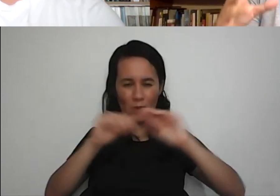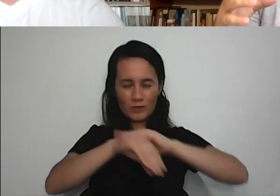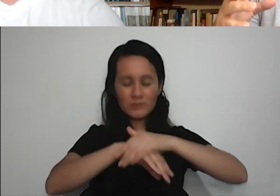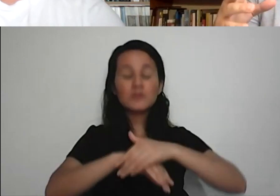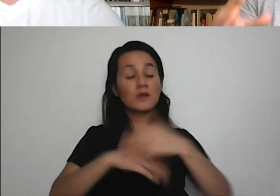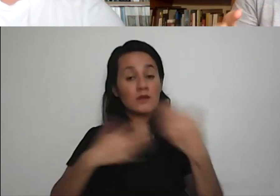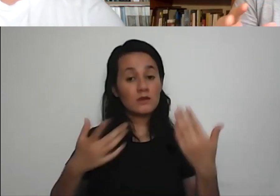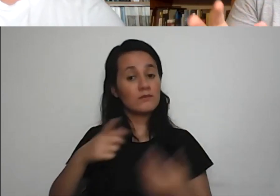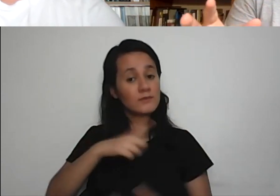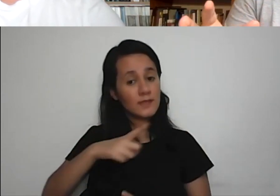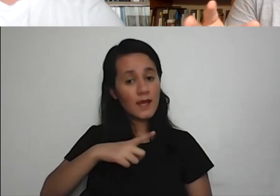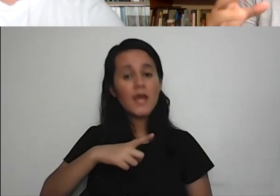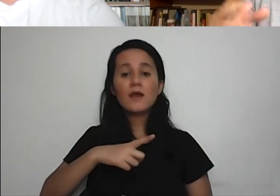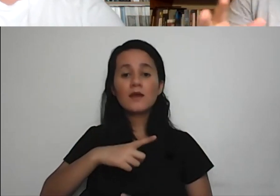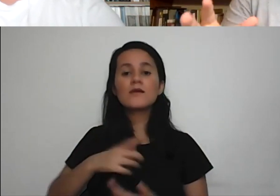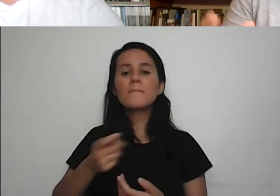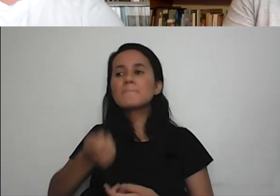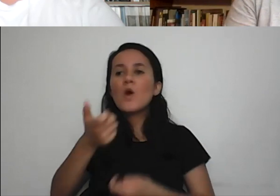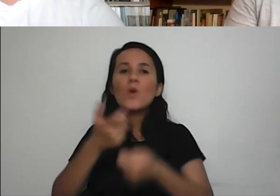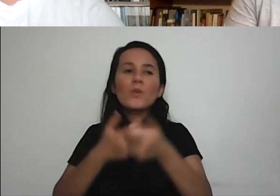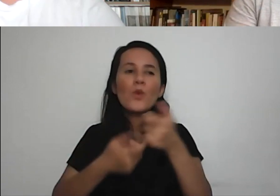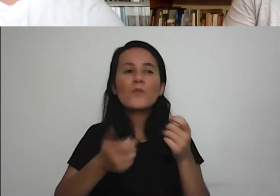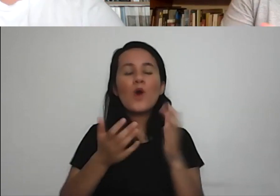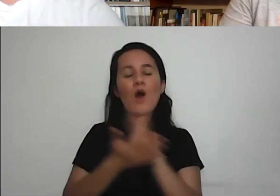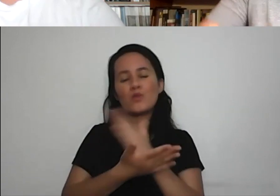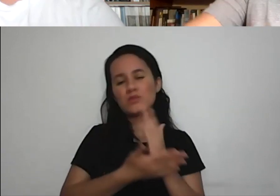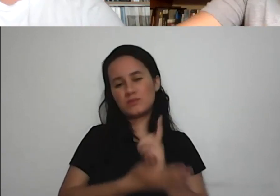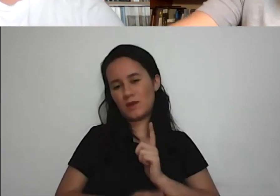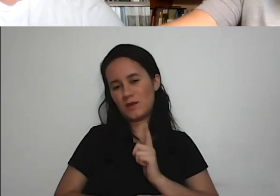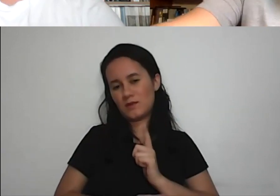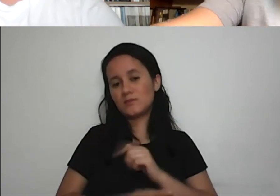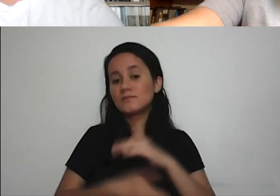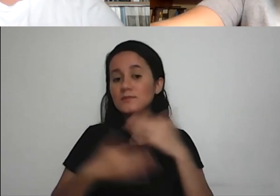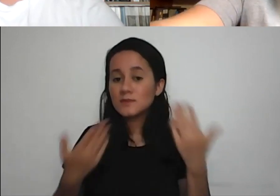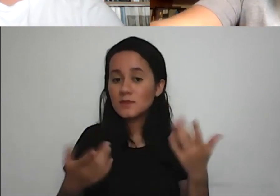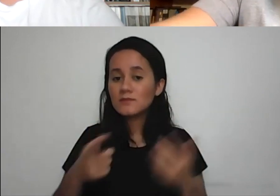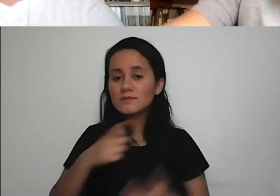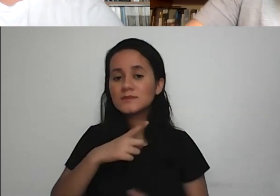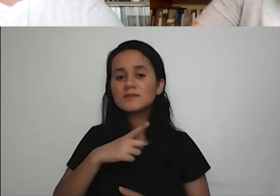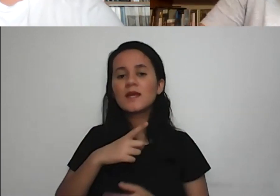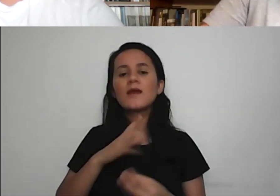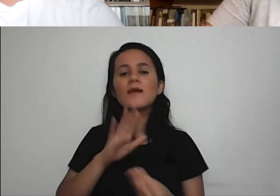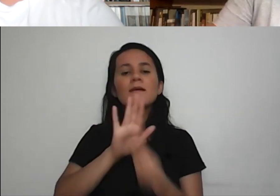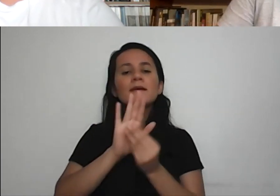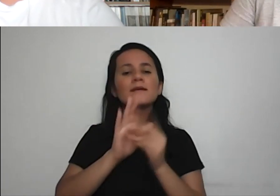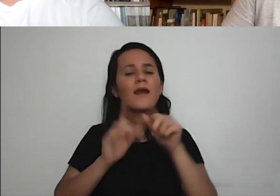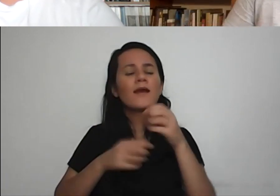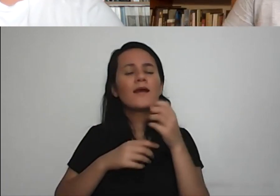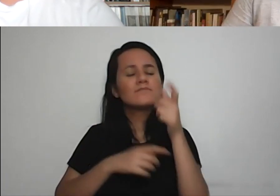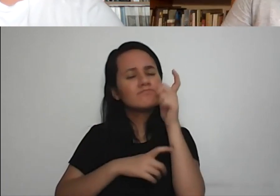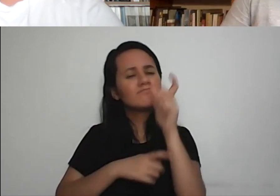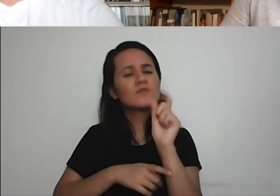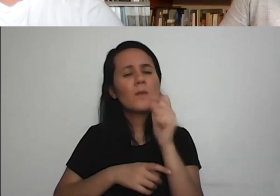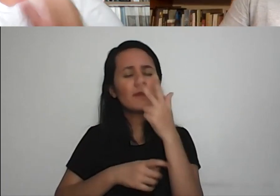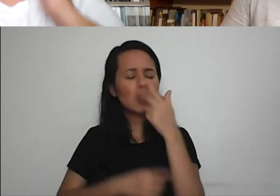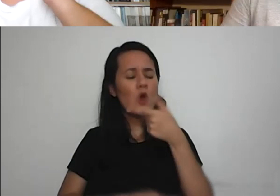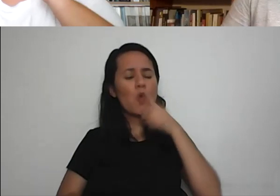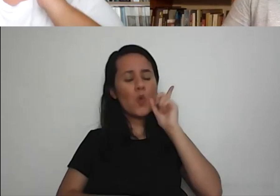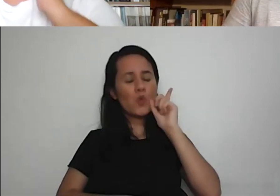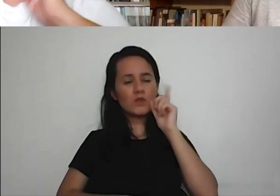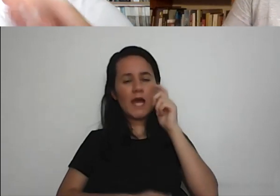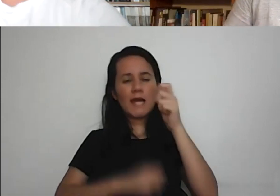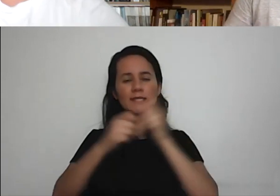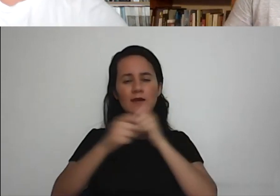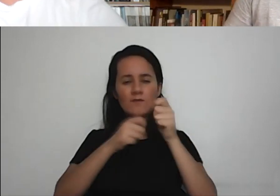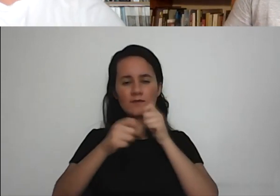dominados poucos e poucas editoras. Né? Tem um dado muito interessante, quer dizer, ontem, se não me engano, saiu uma